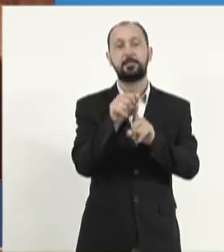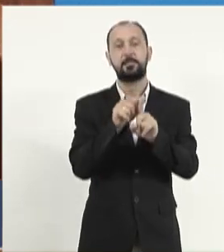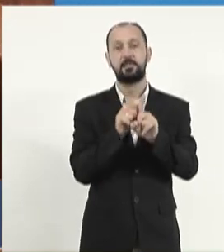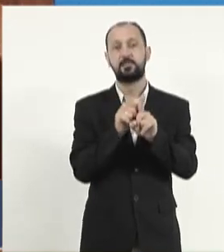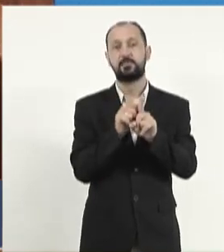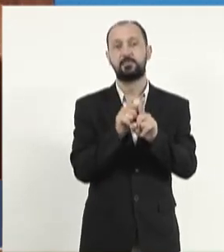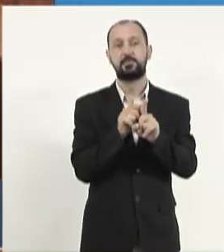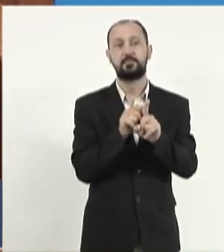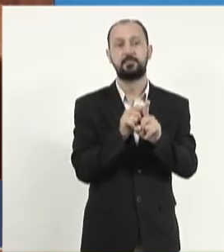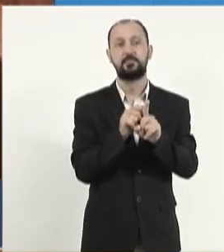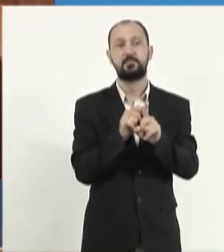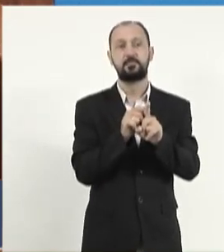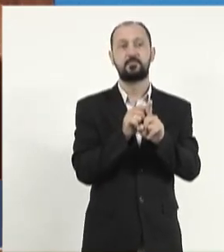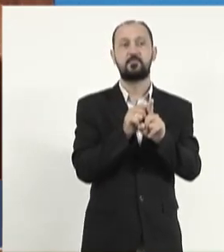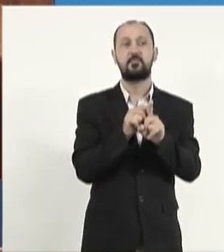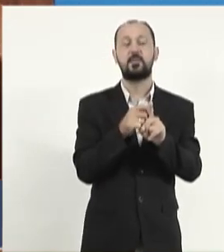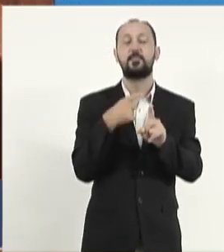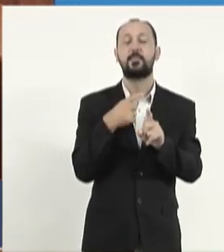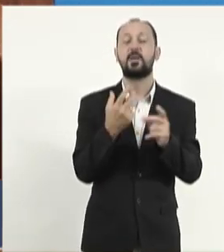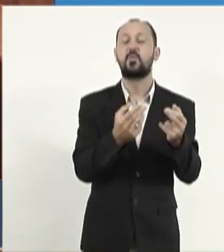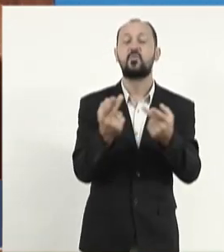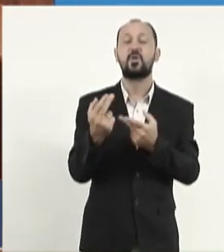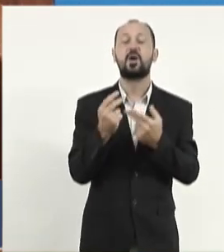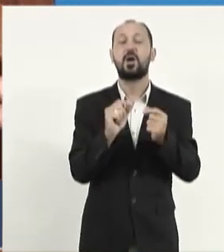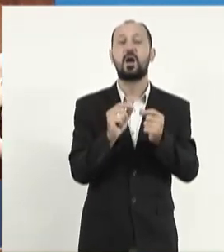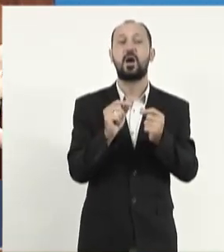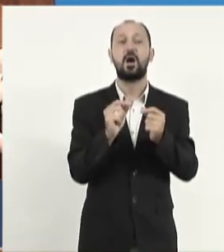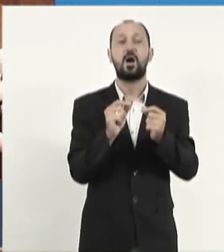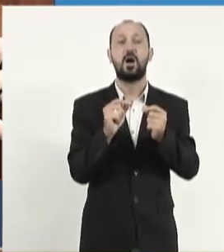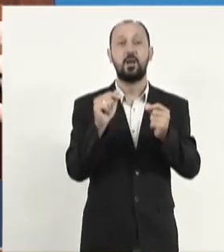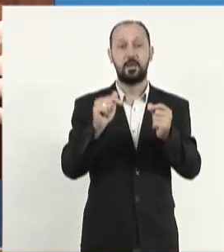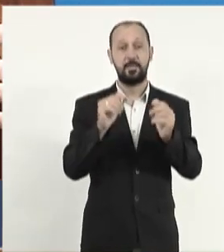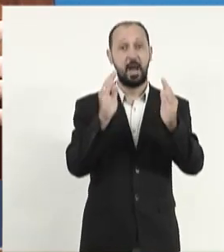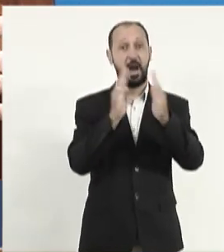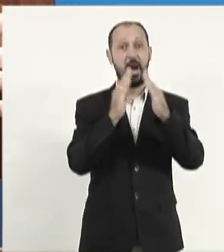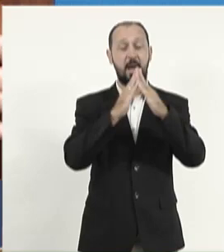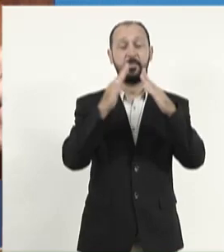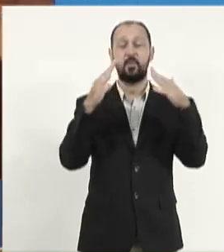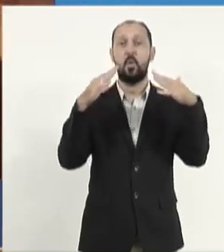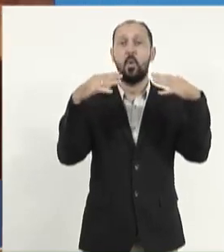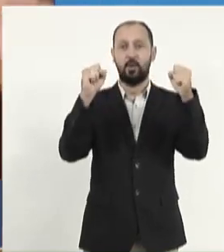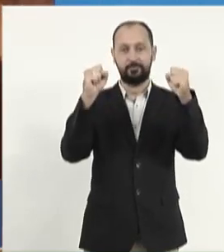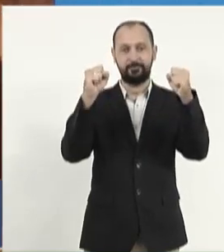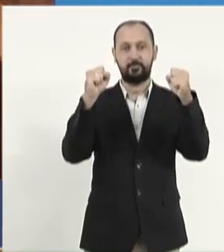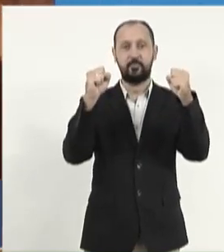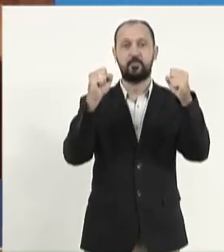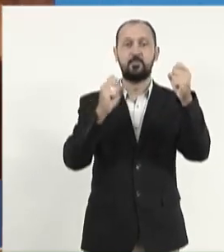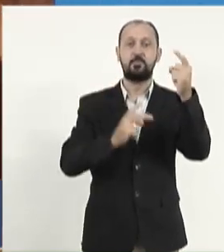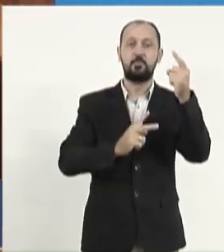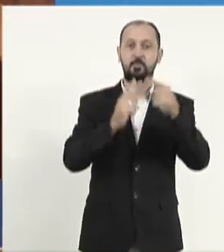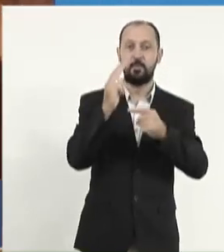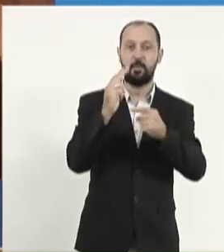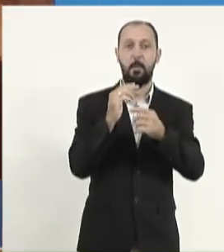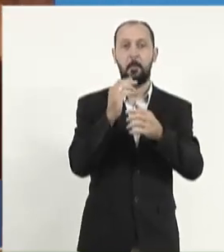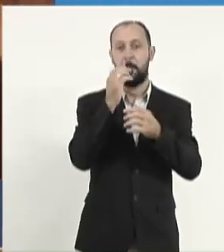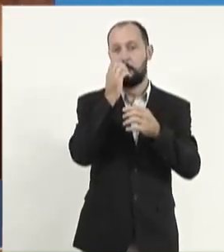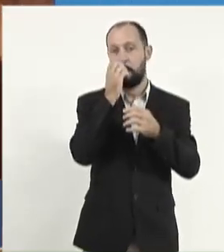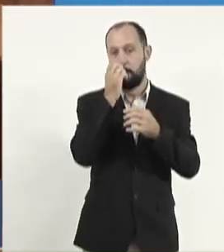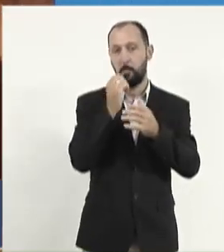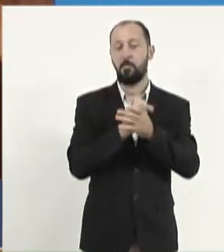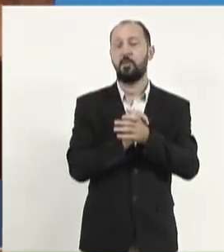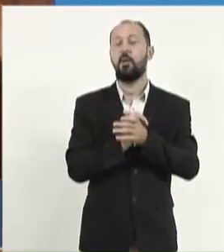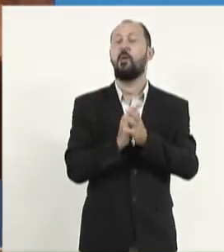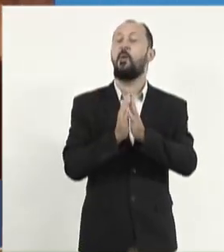mês para não ficar com as escuras na minha casa, para não ter o corte da energia, né?